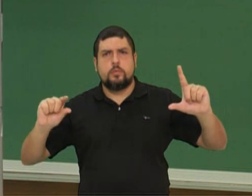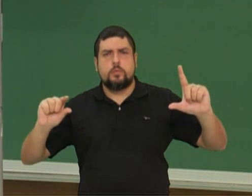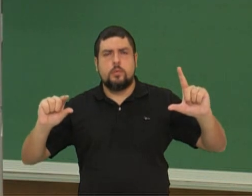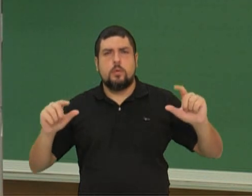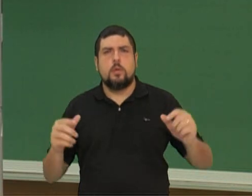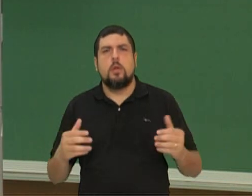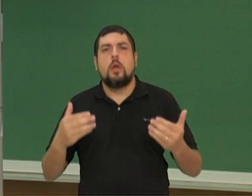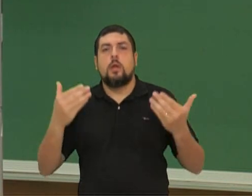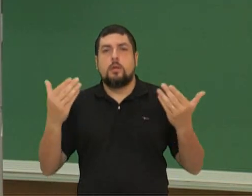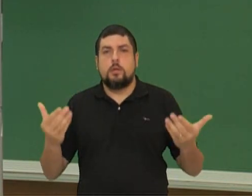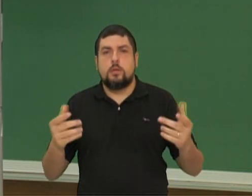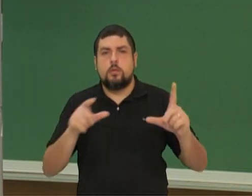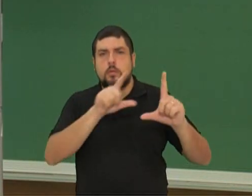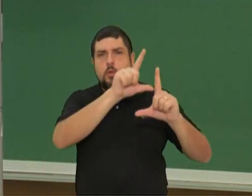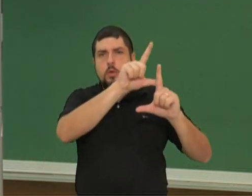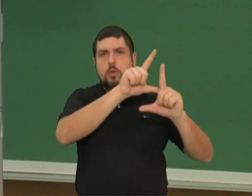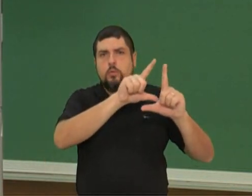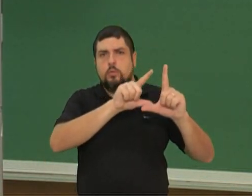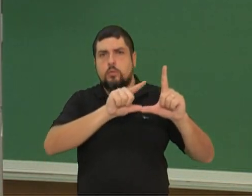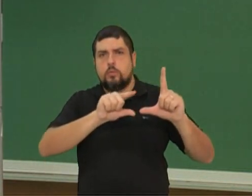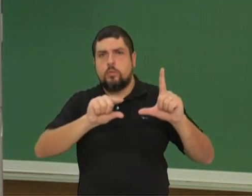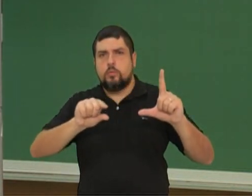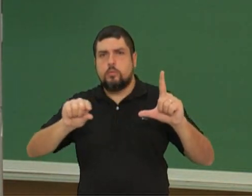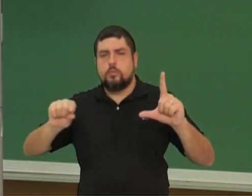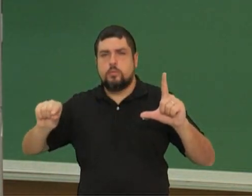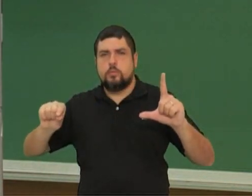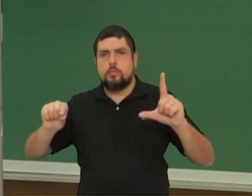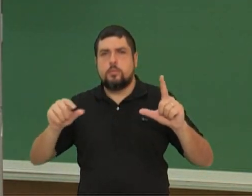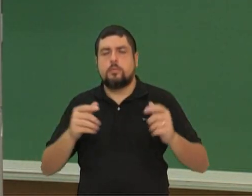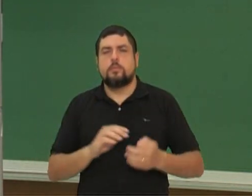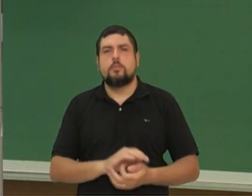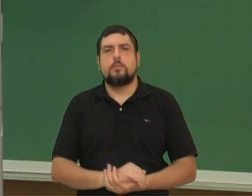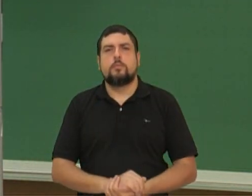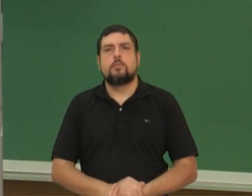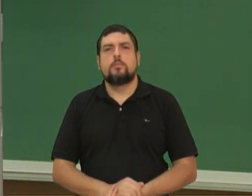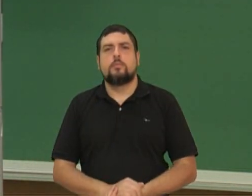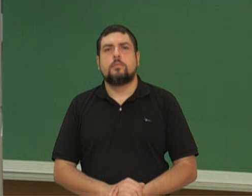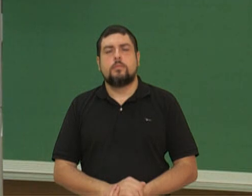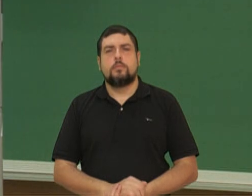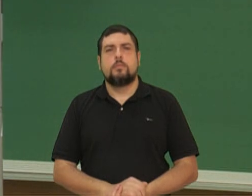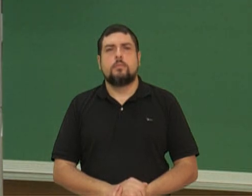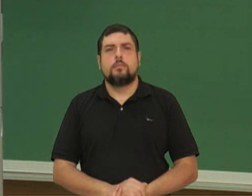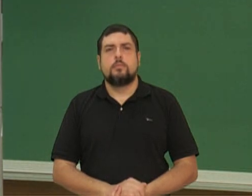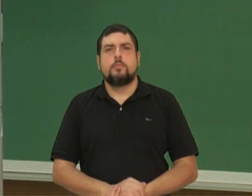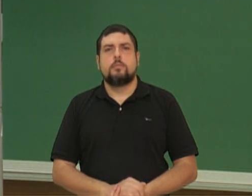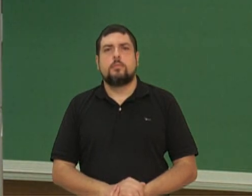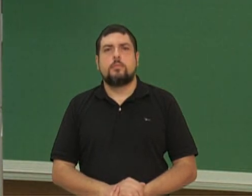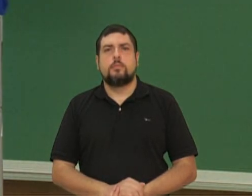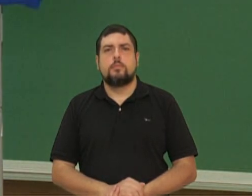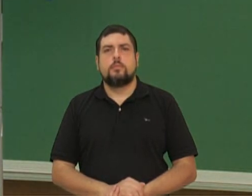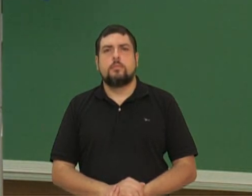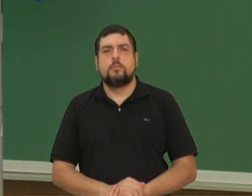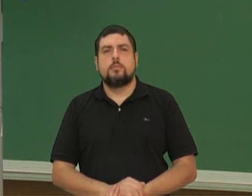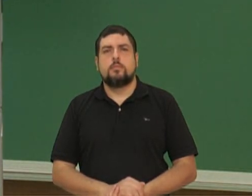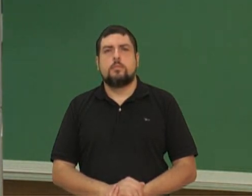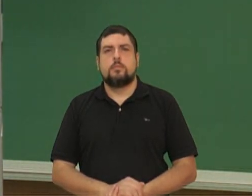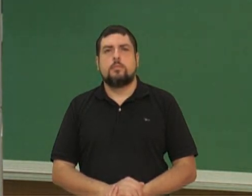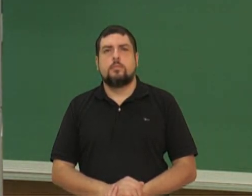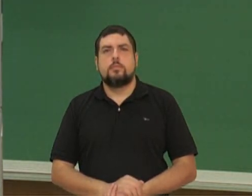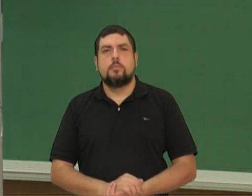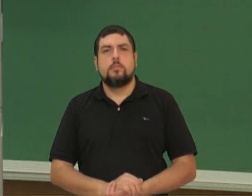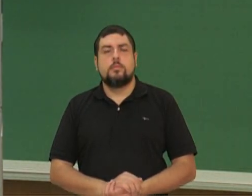comportamento gráfico da função. Ó. 1, 2, 3, 4 pontos marcados. E se você, quanto maior o valor de